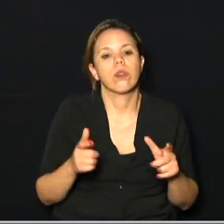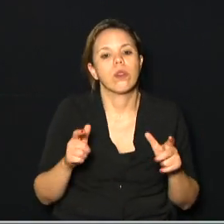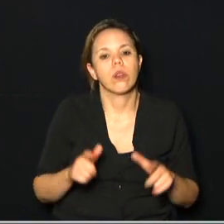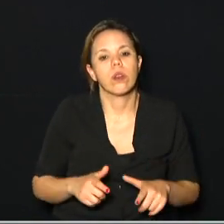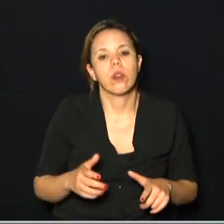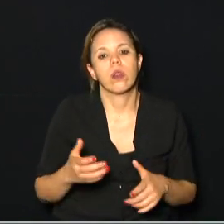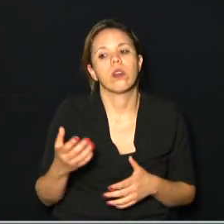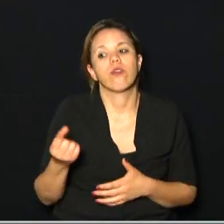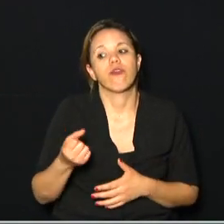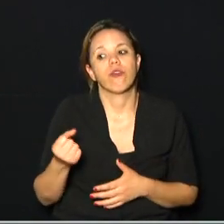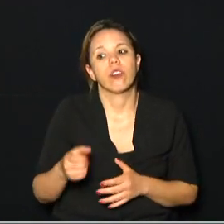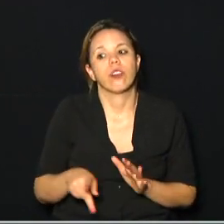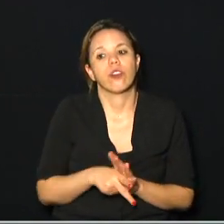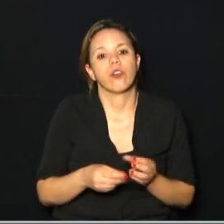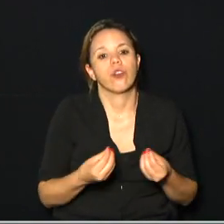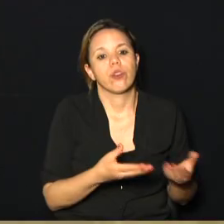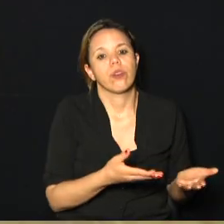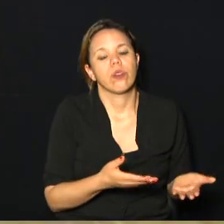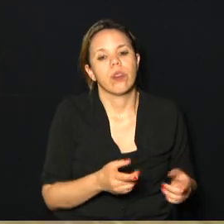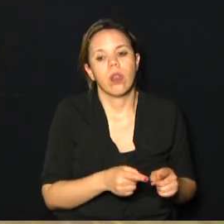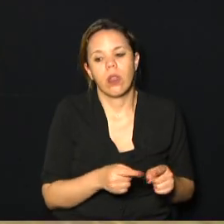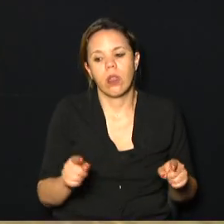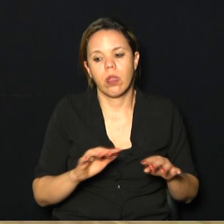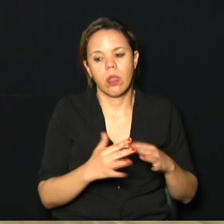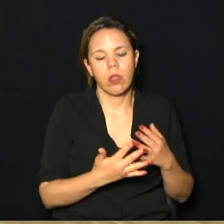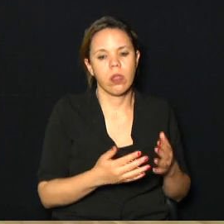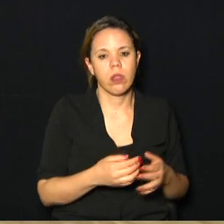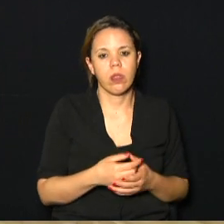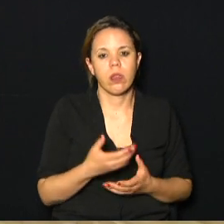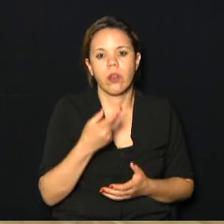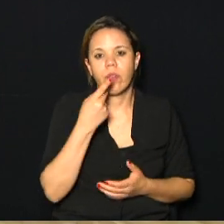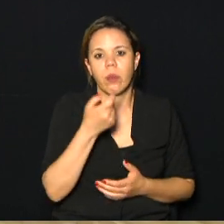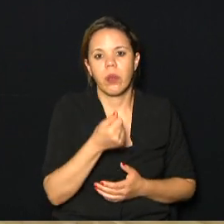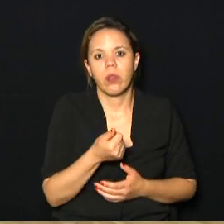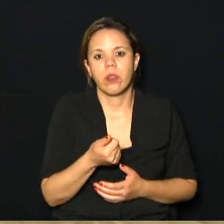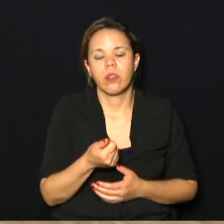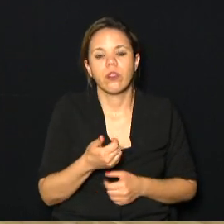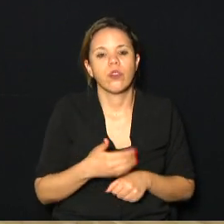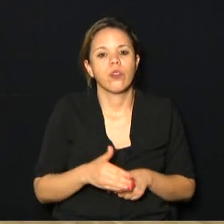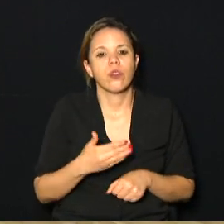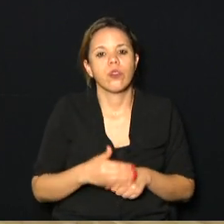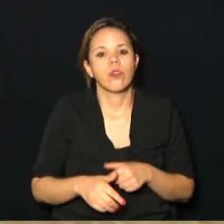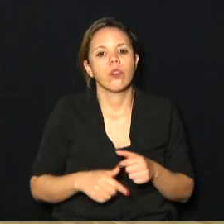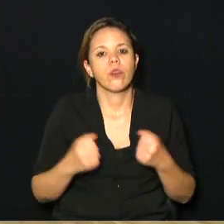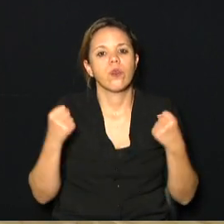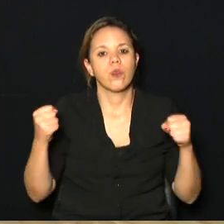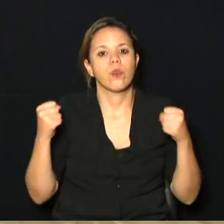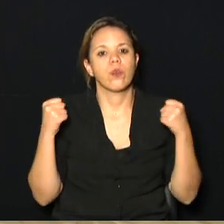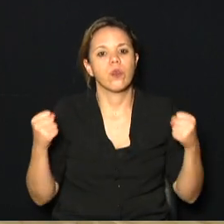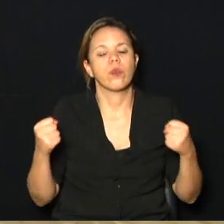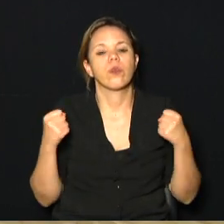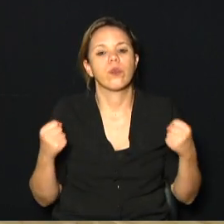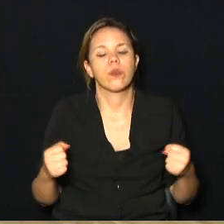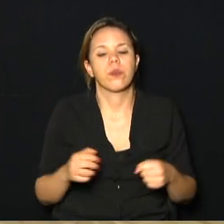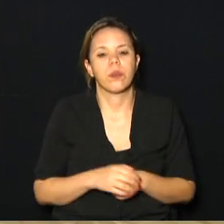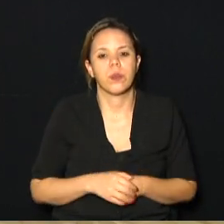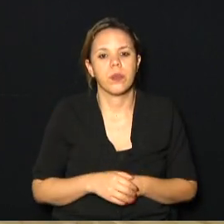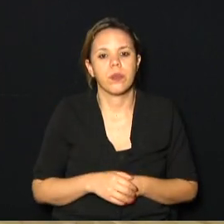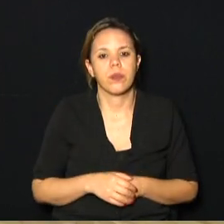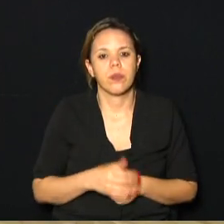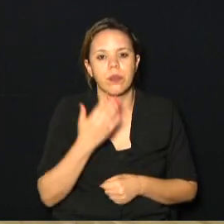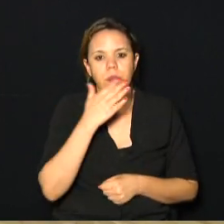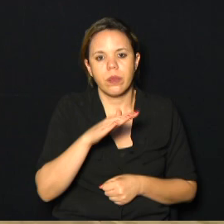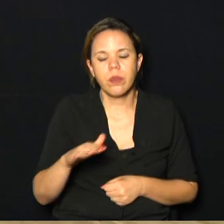né? Eu sei que a gente está vivendo uma época de quarentena, né? Mas eu queria falar um pouquinho da prática de exercícios, de atividades que colocam